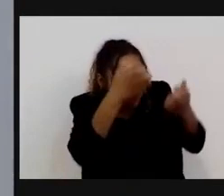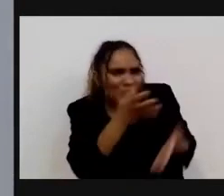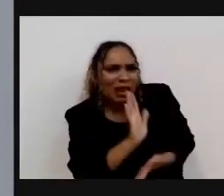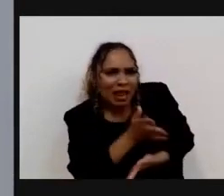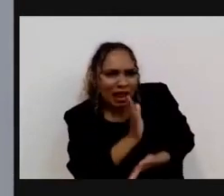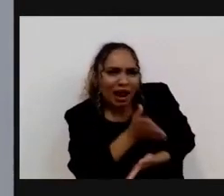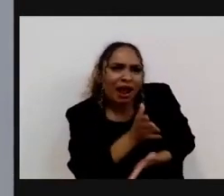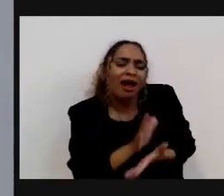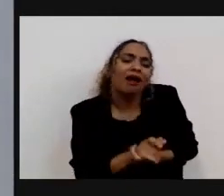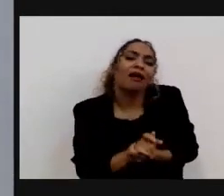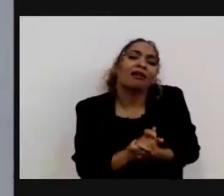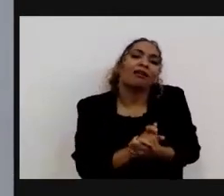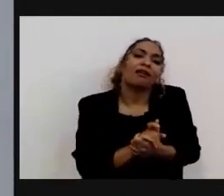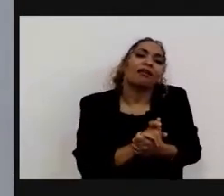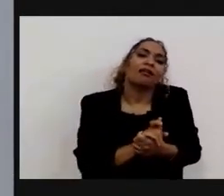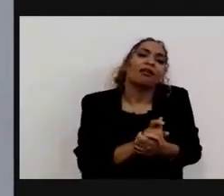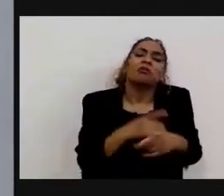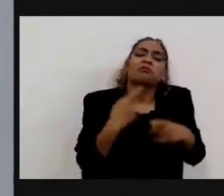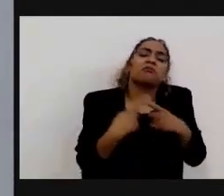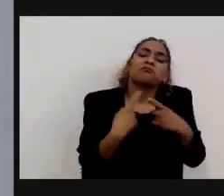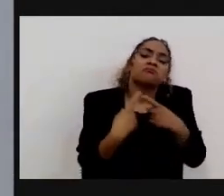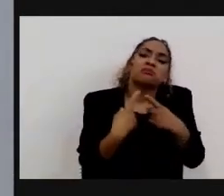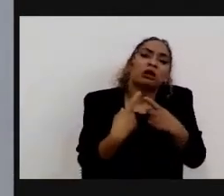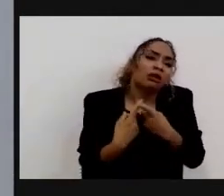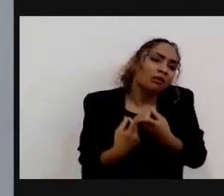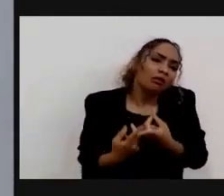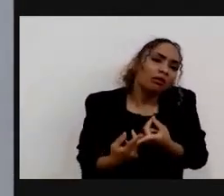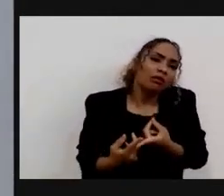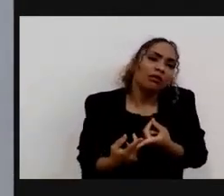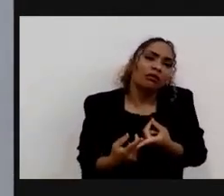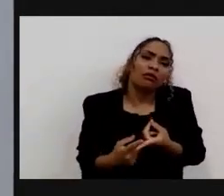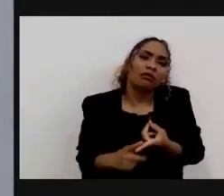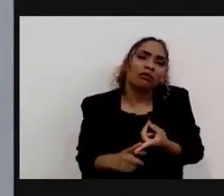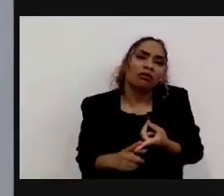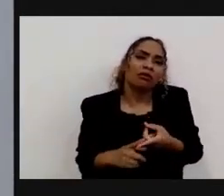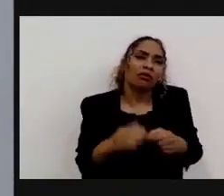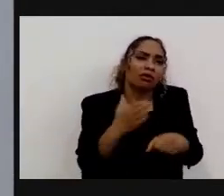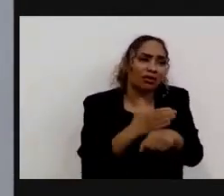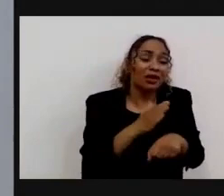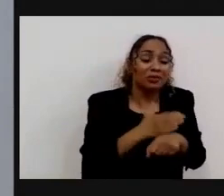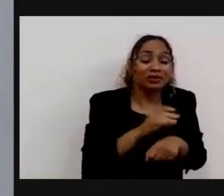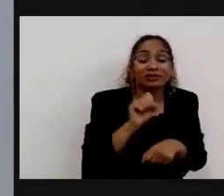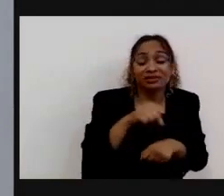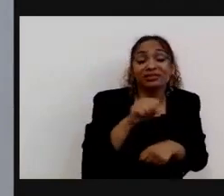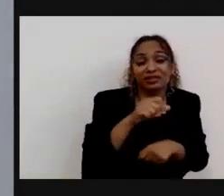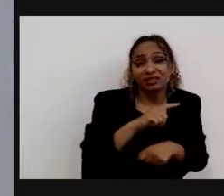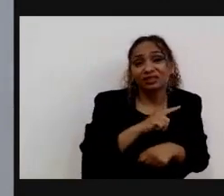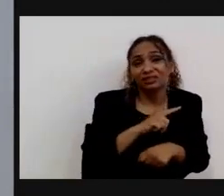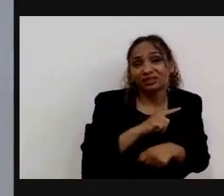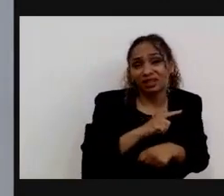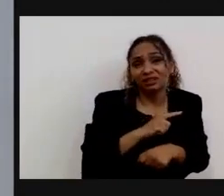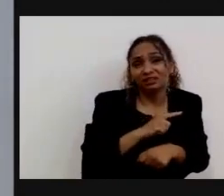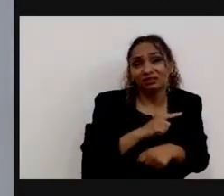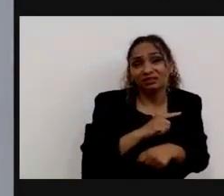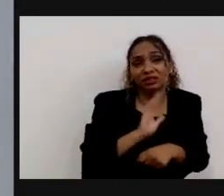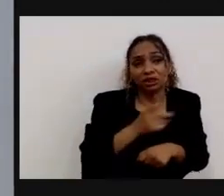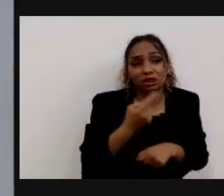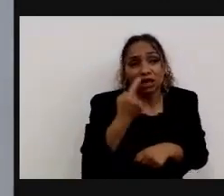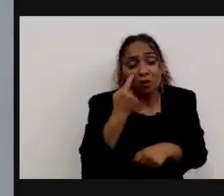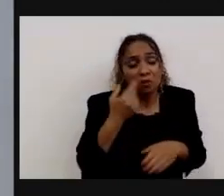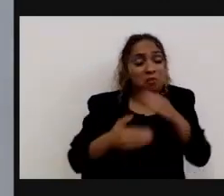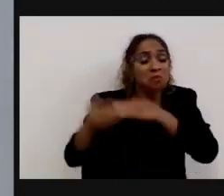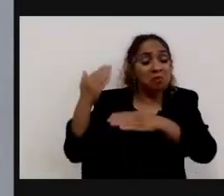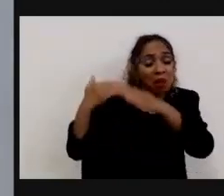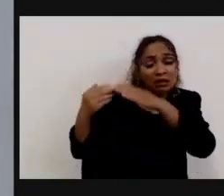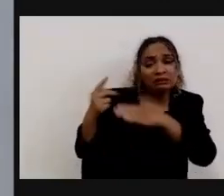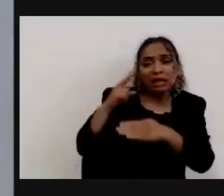falando porque na prática é assim mesmo que acontece então a gente já via isso na